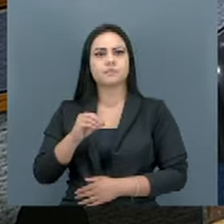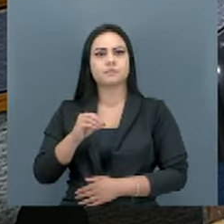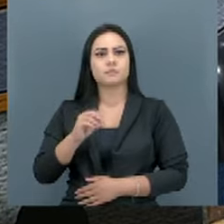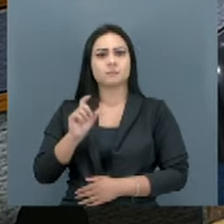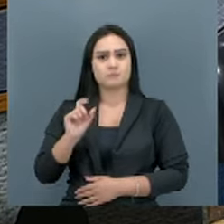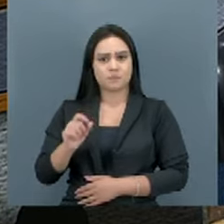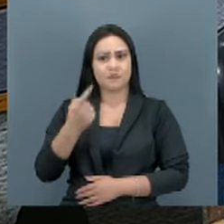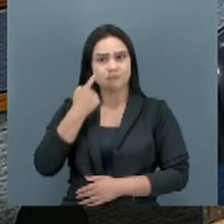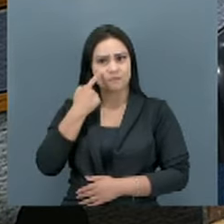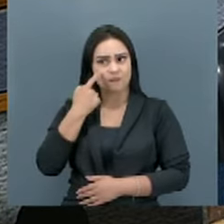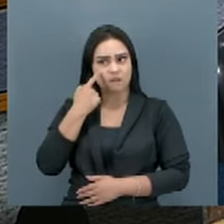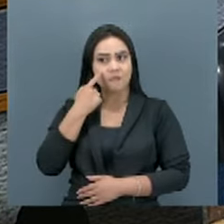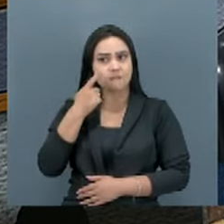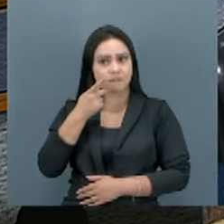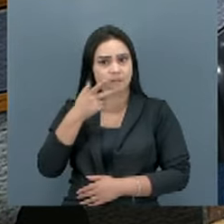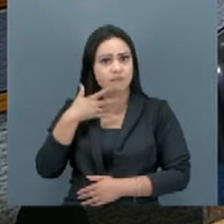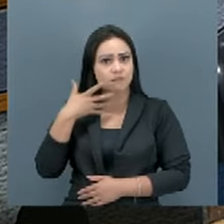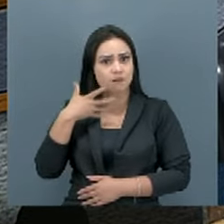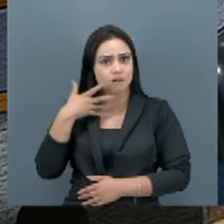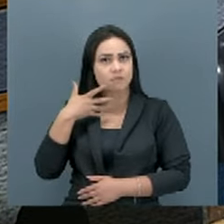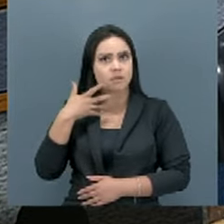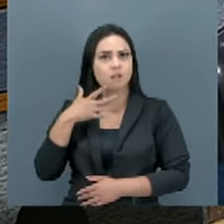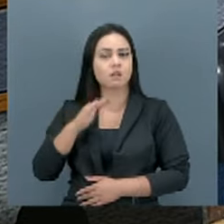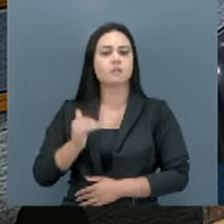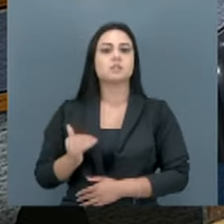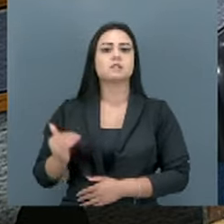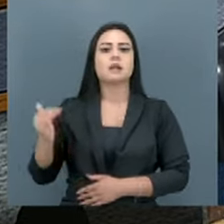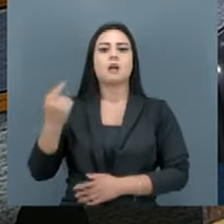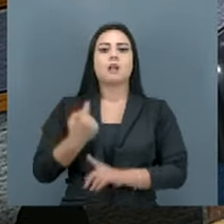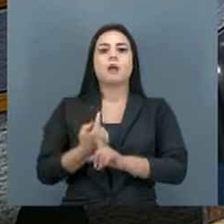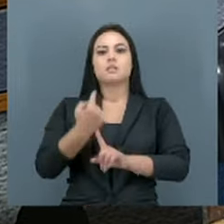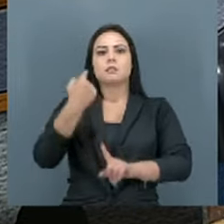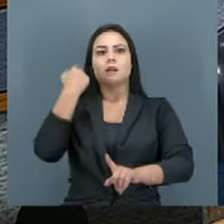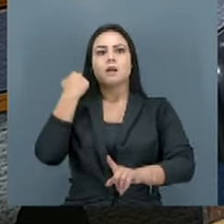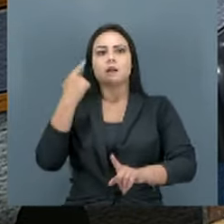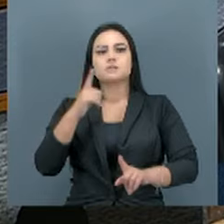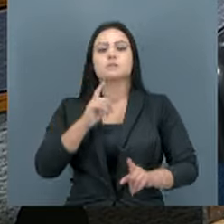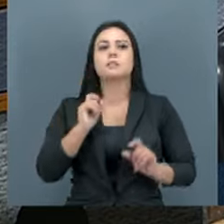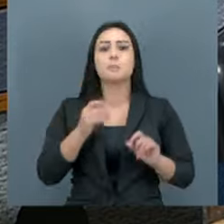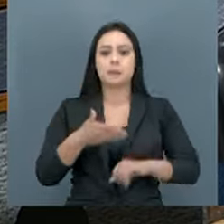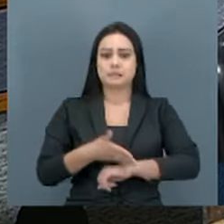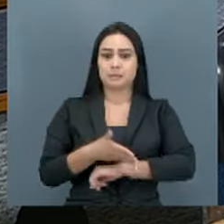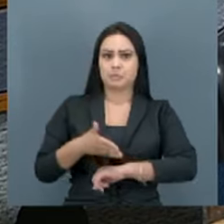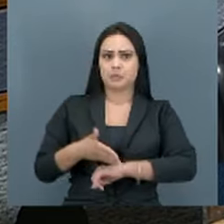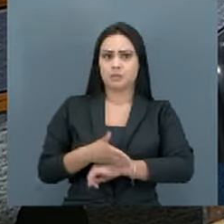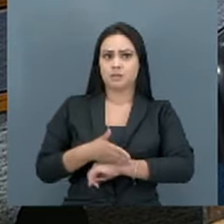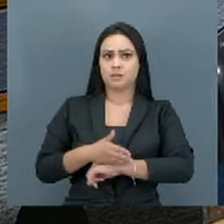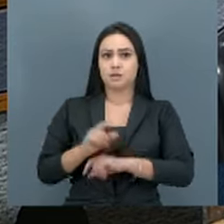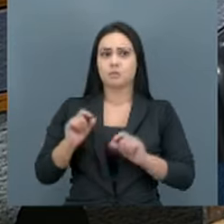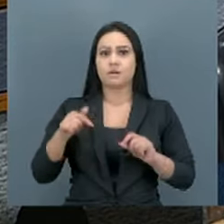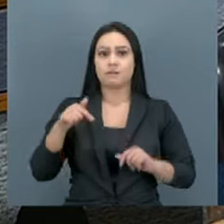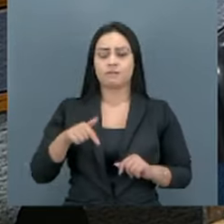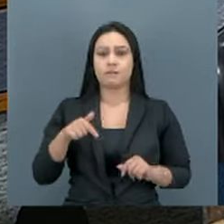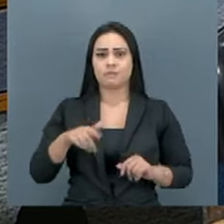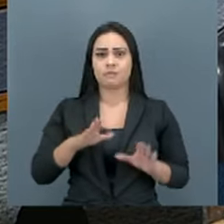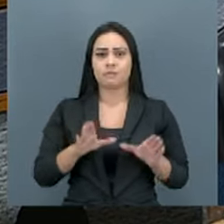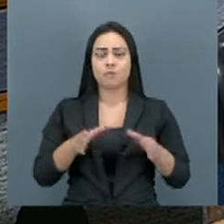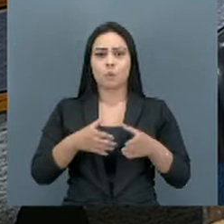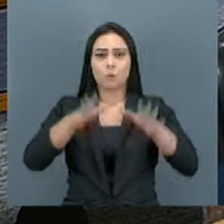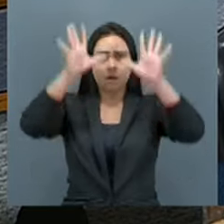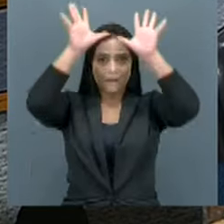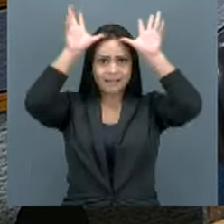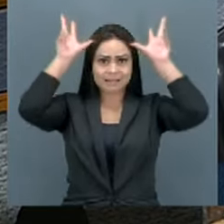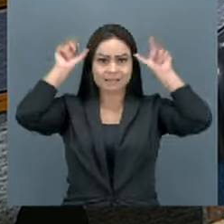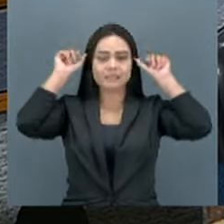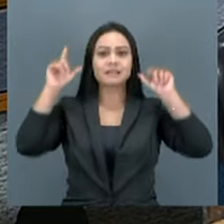aqui o testemunho, como eu disse para a Vossa Excelência lá atrás, que eu participei de uma audiência, aqui o cacique Arnaldo, que tem o respeito